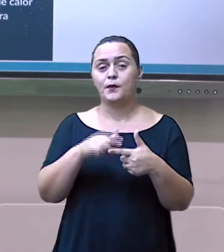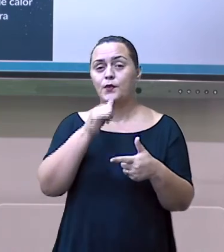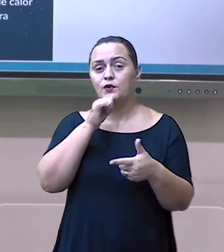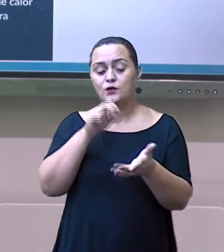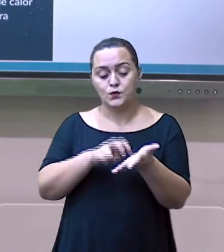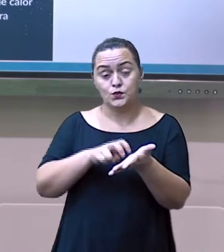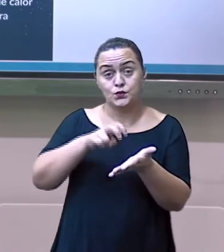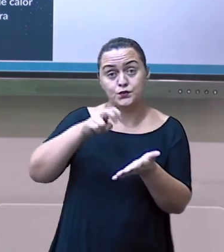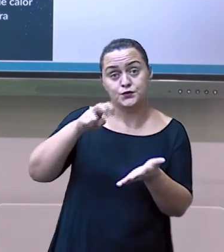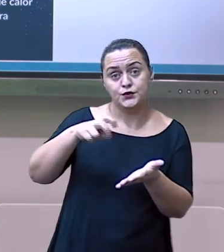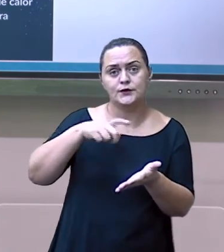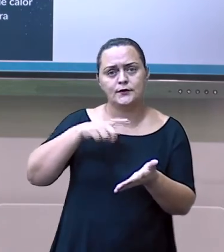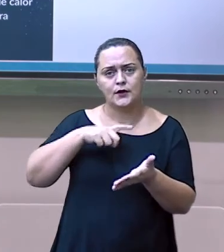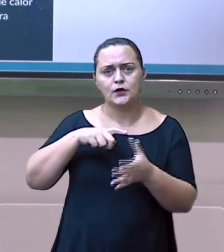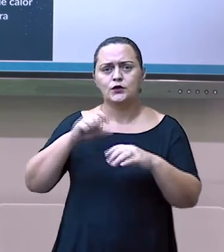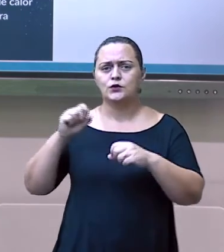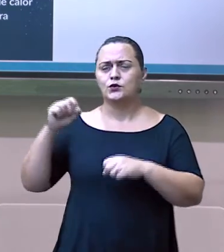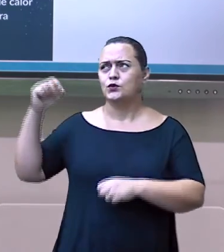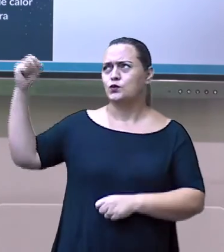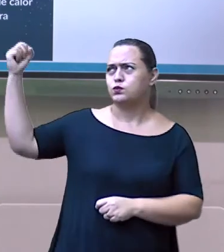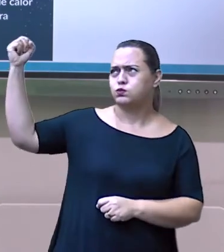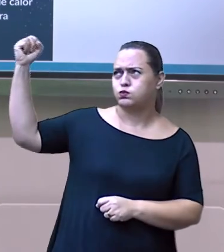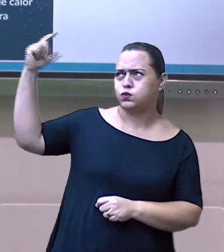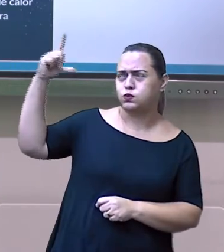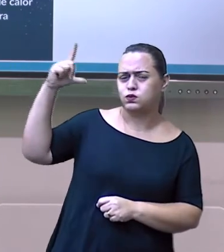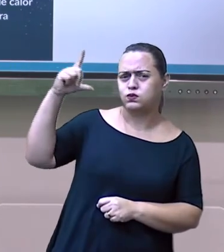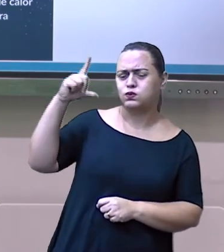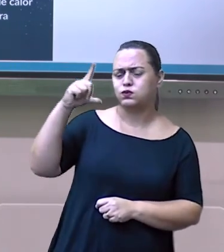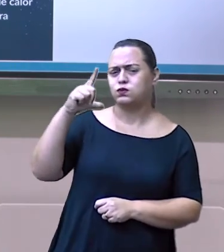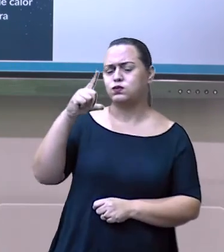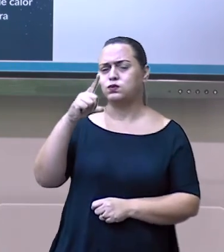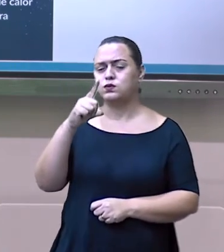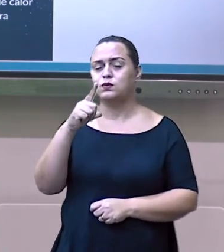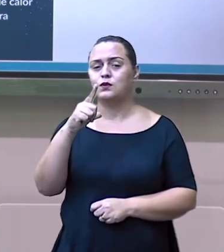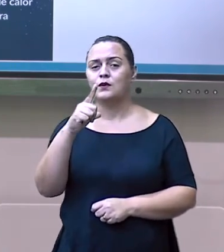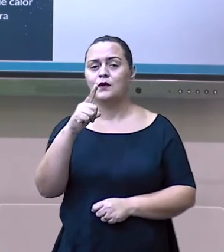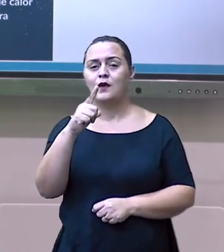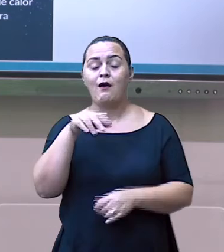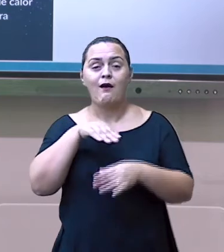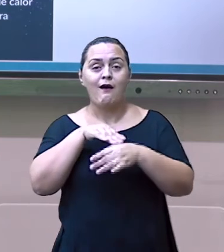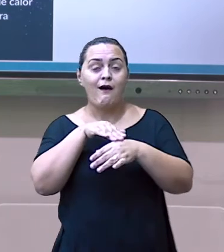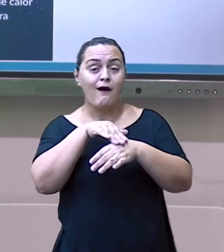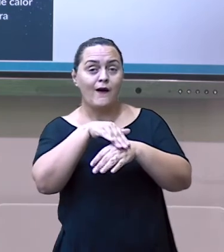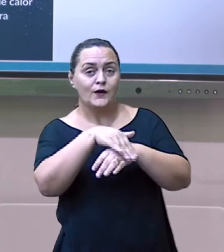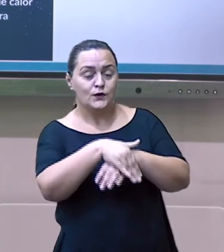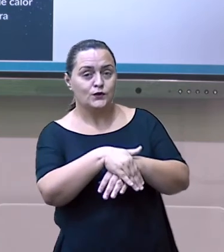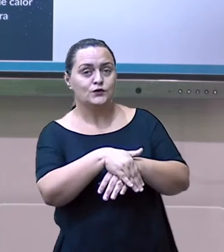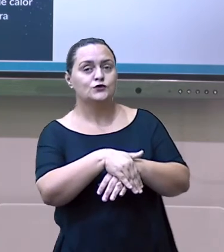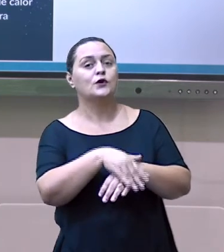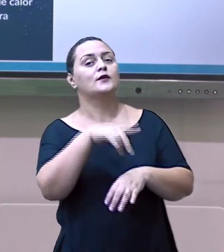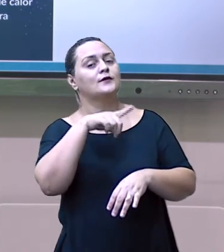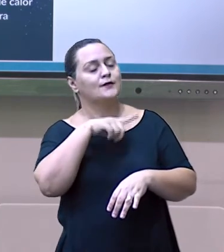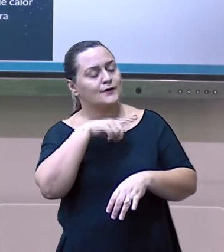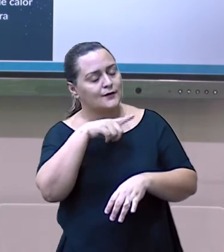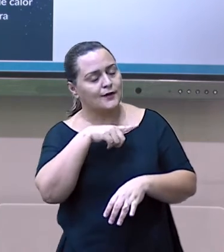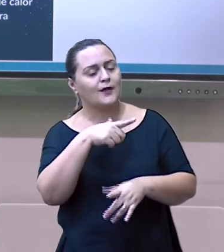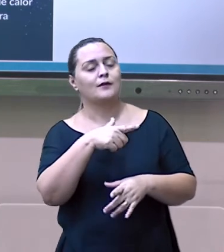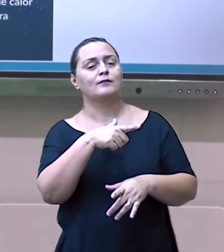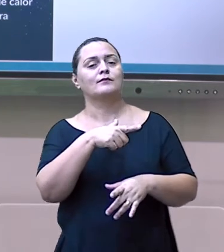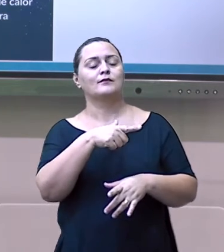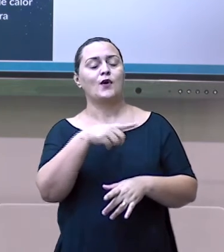e, à noite, esse calor ainda permanece, mesmo não